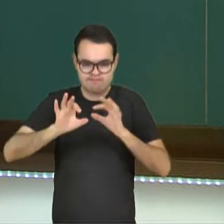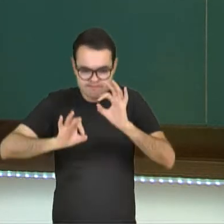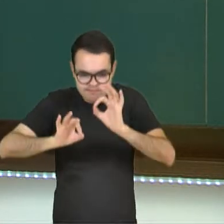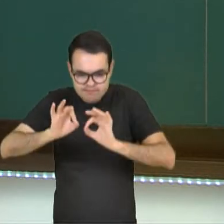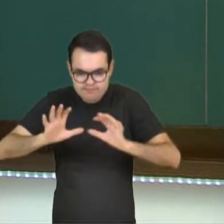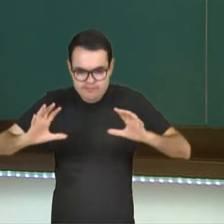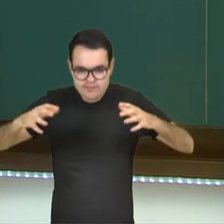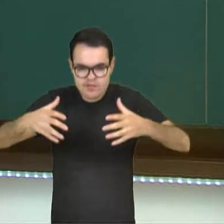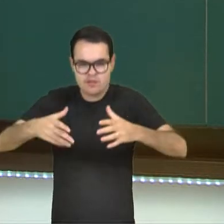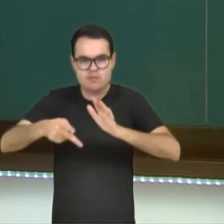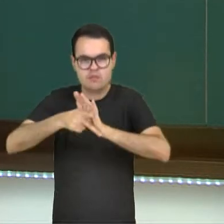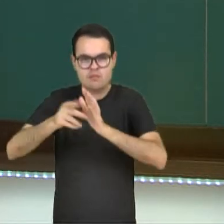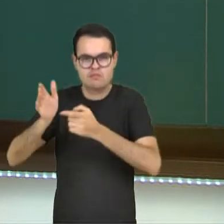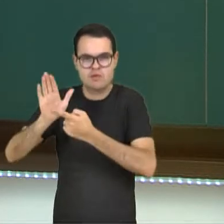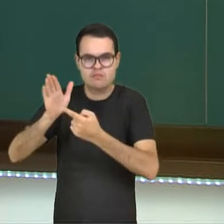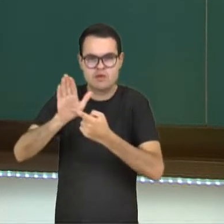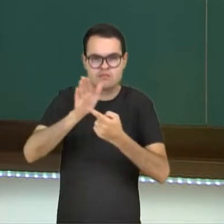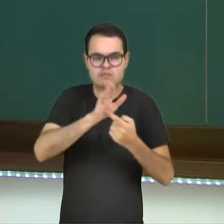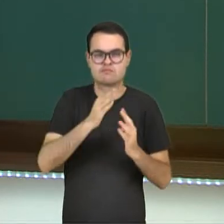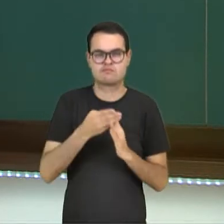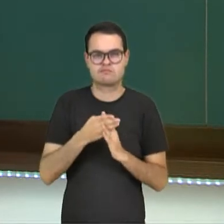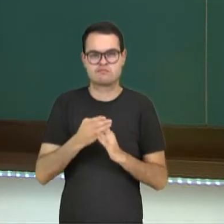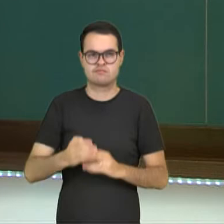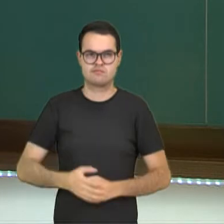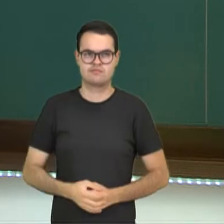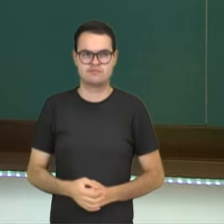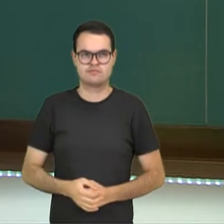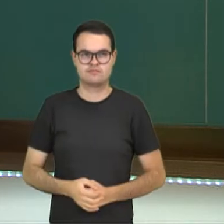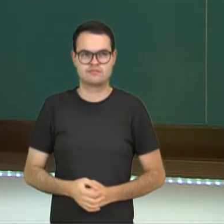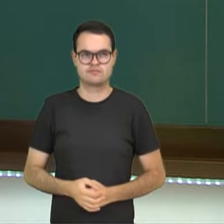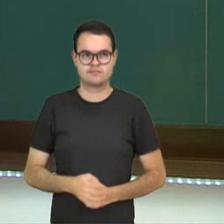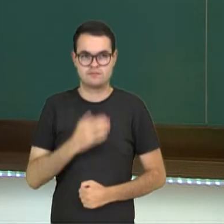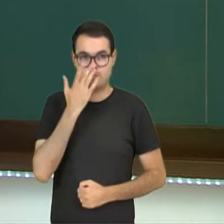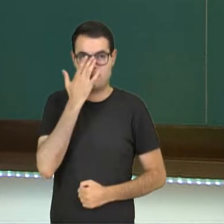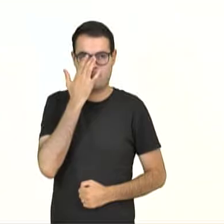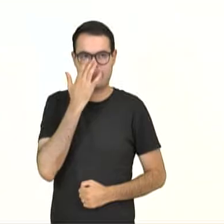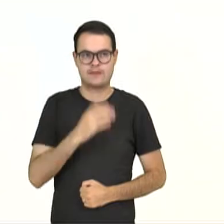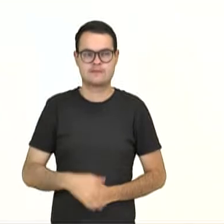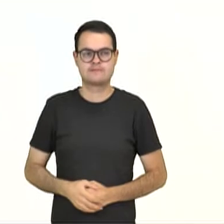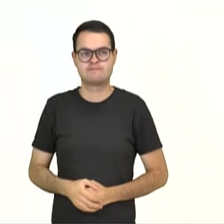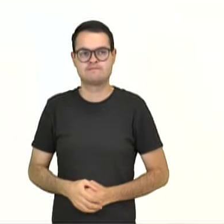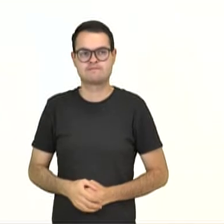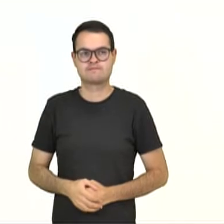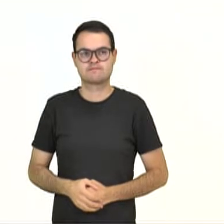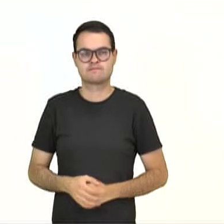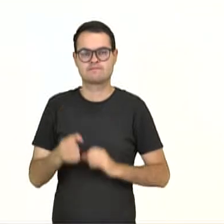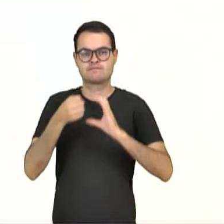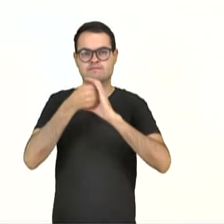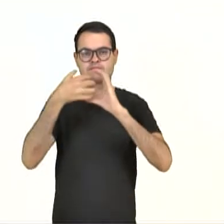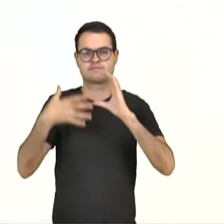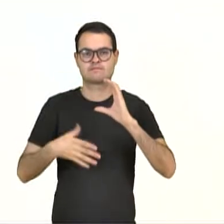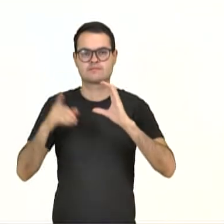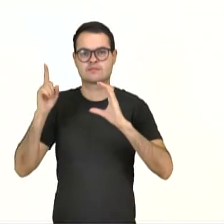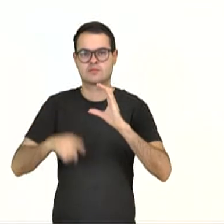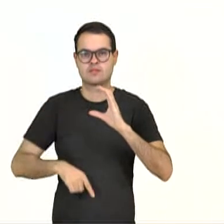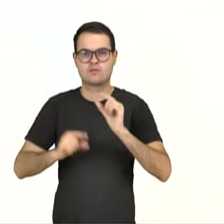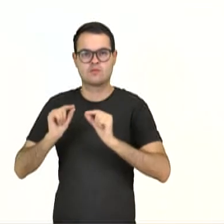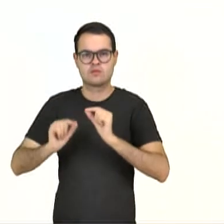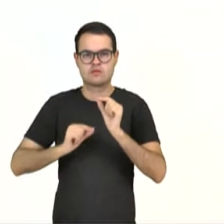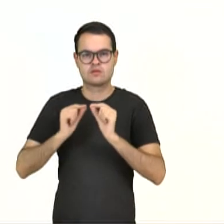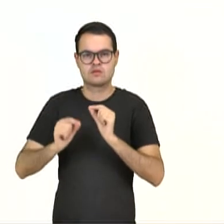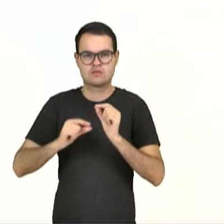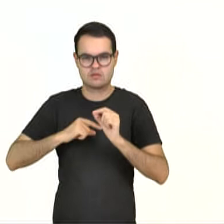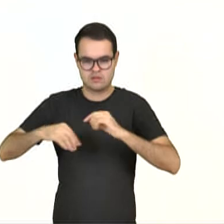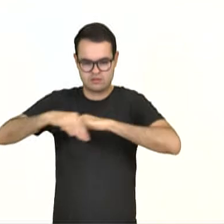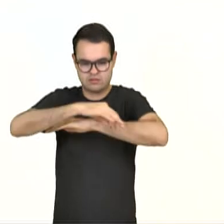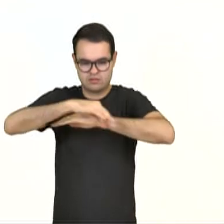composição das obras barrocas. Né? Então, lembrando a característica, entrelaçamento de